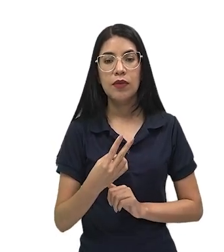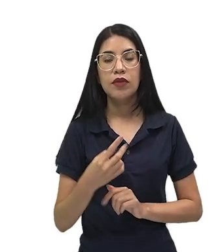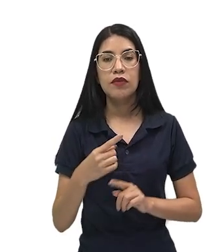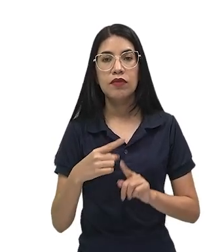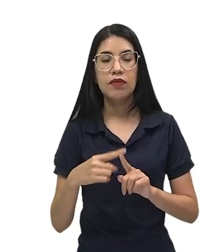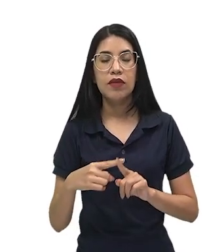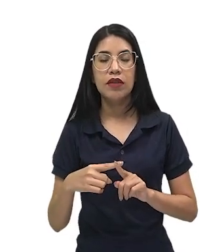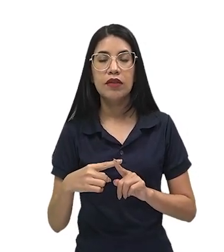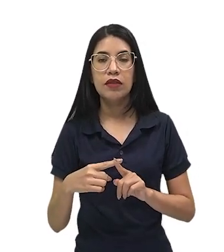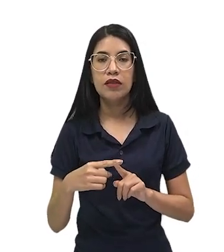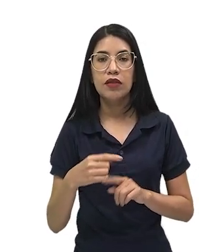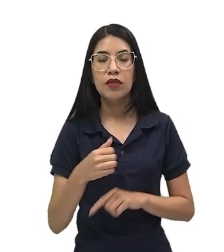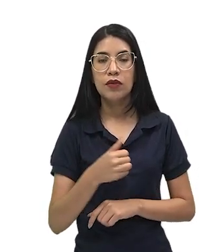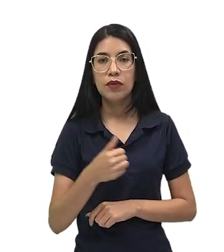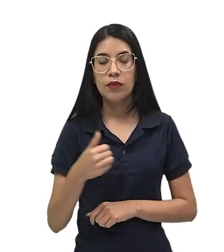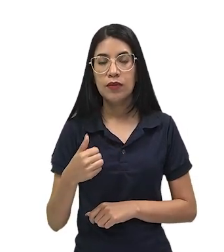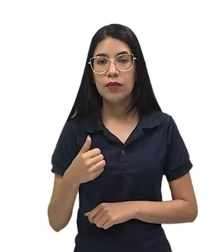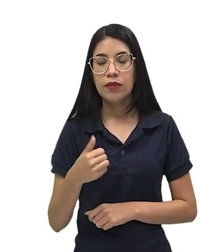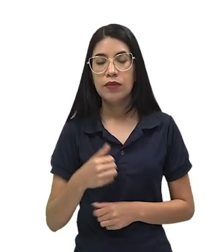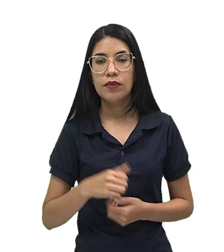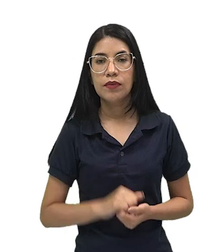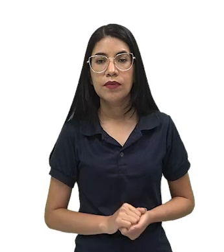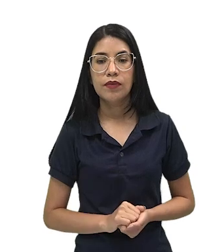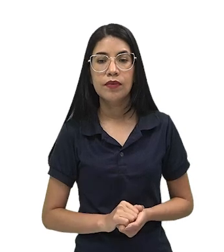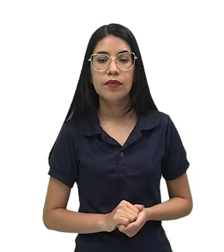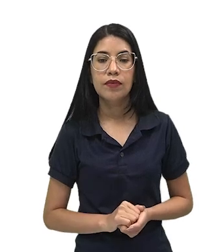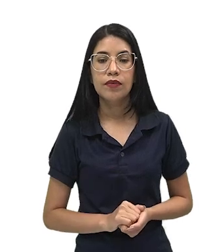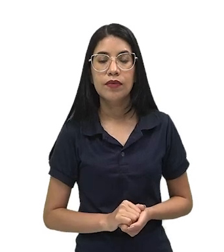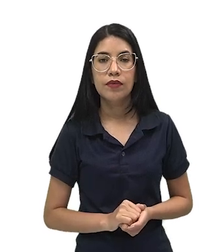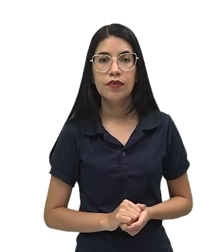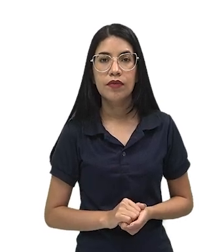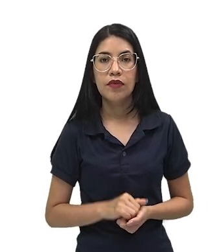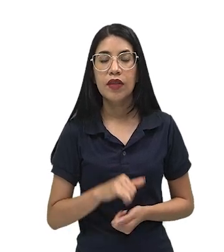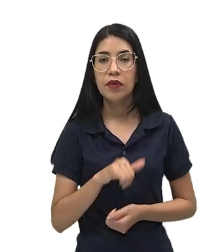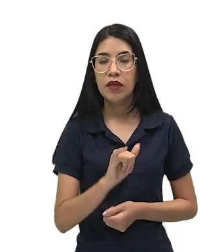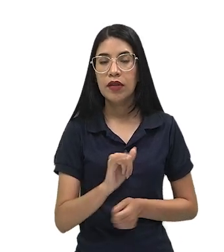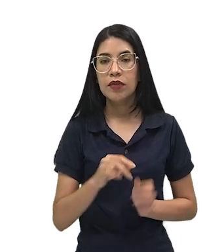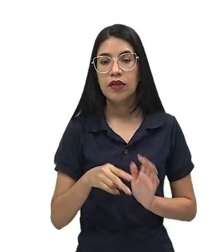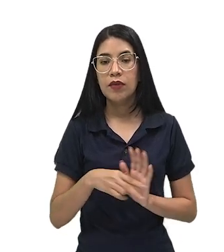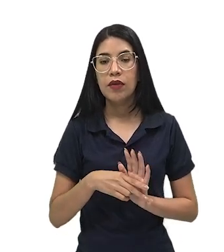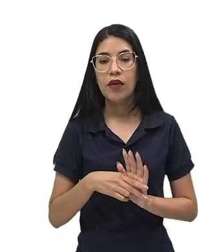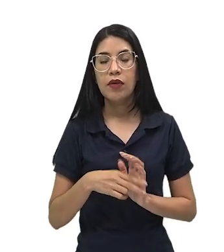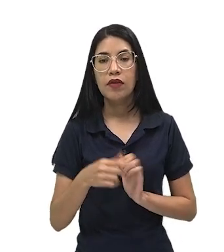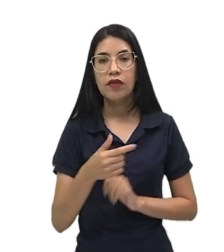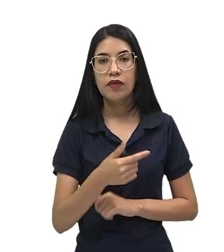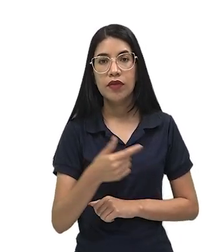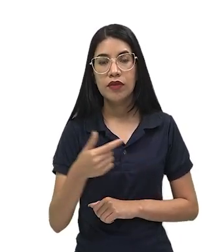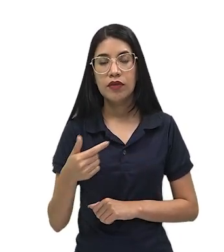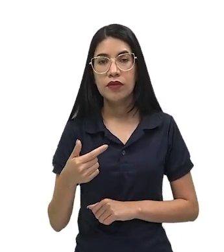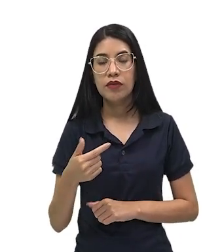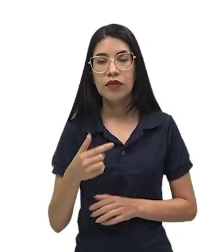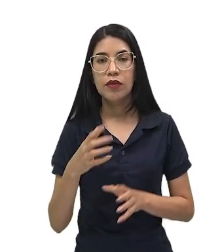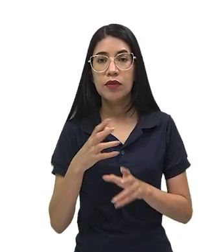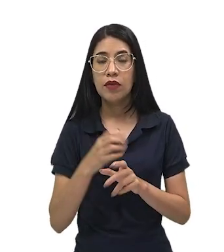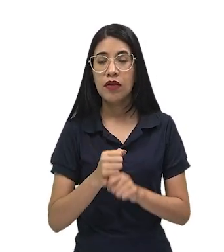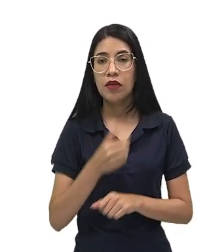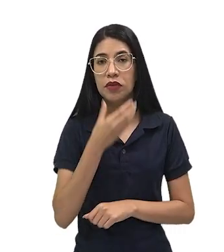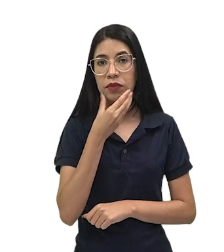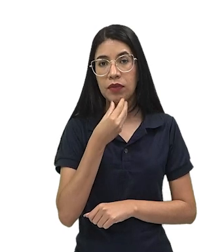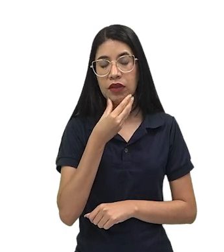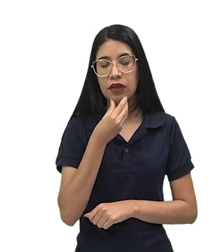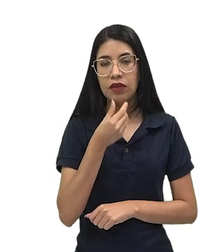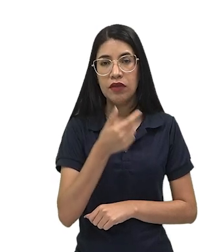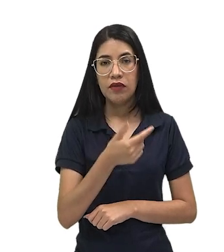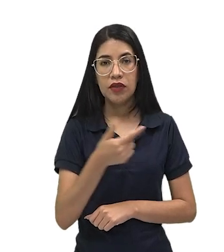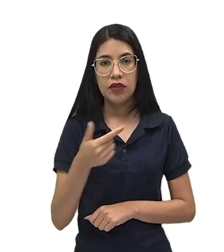dar 11. Beleza? Então, 2 vezes 11, 22. Então, são 22 meninos